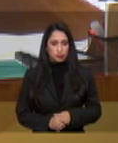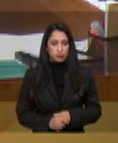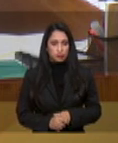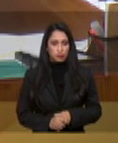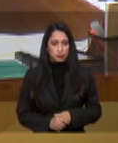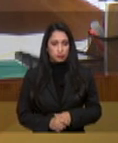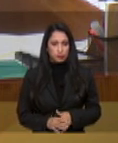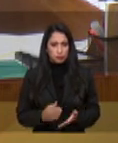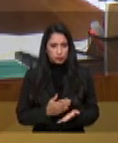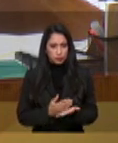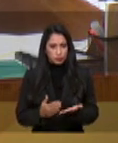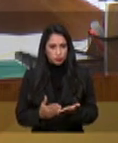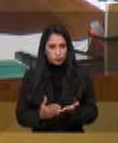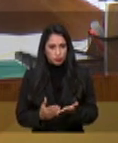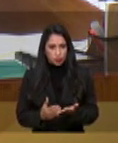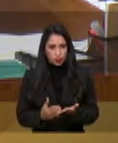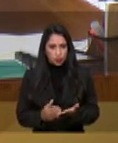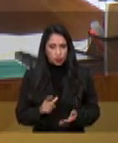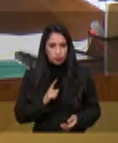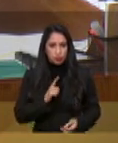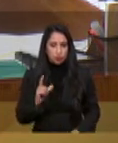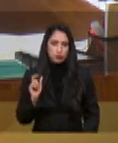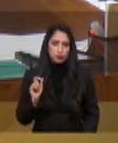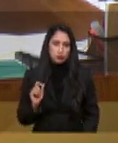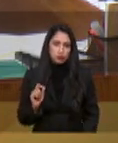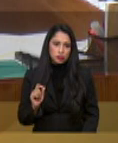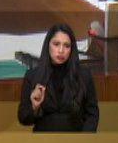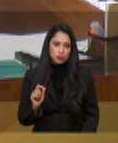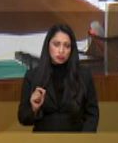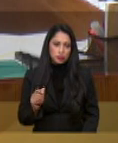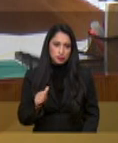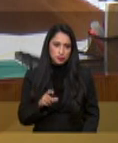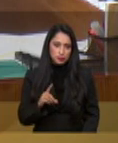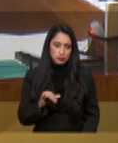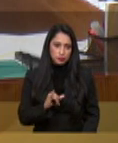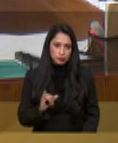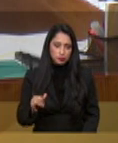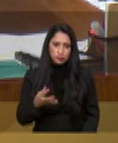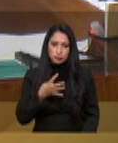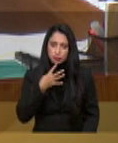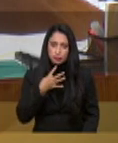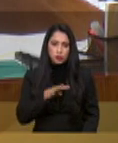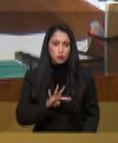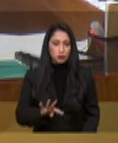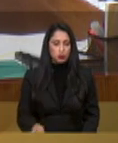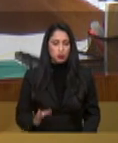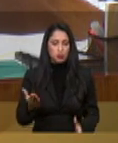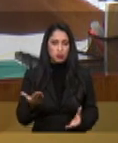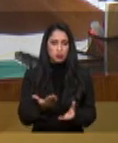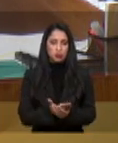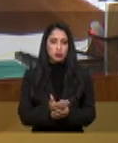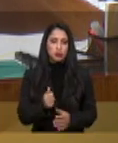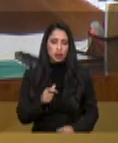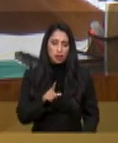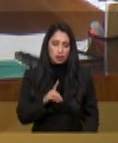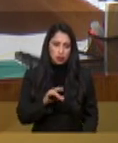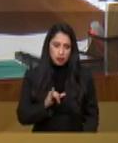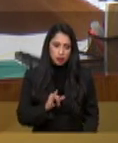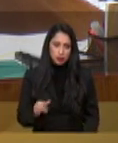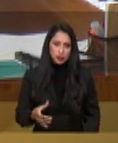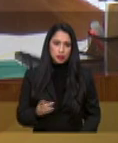De início, afasto a preliminar de não. STF julga ação sobre se é possível representação fiscal para fins penais nos crimes